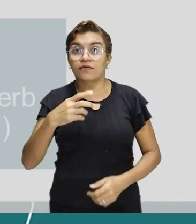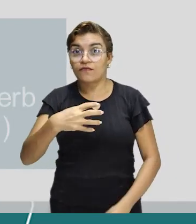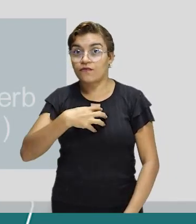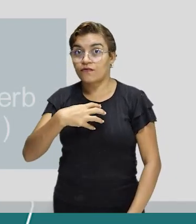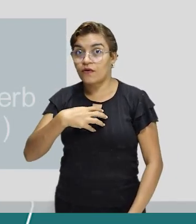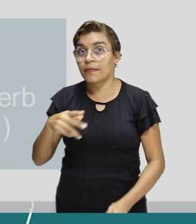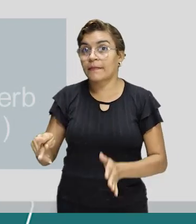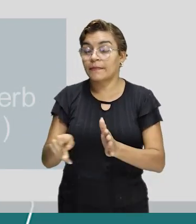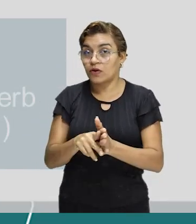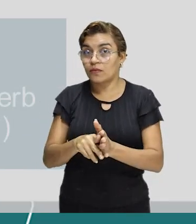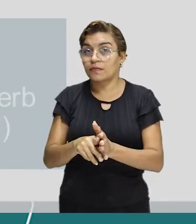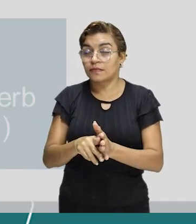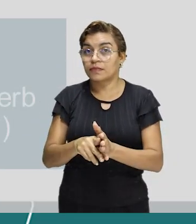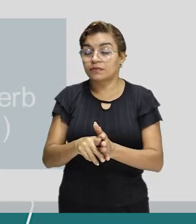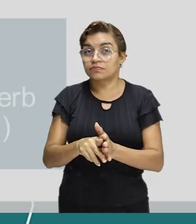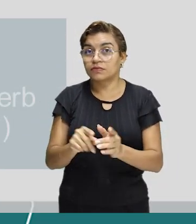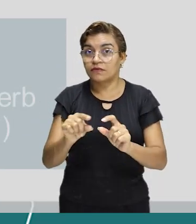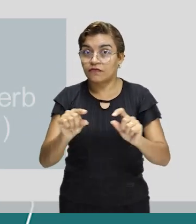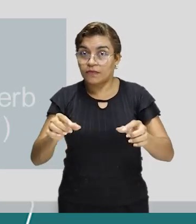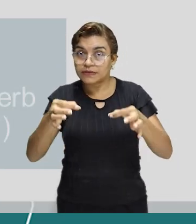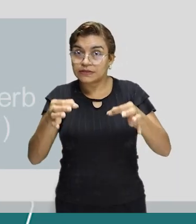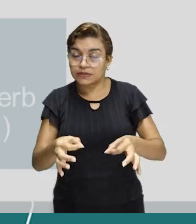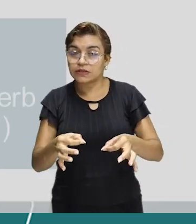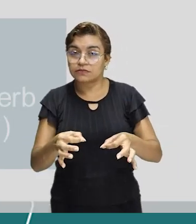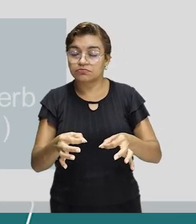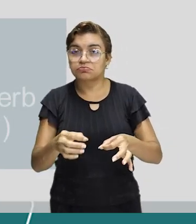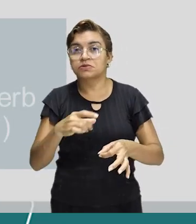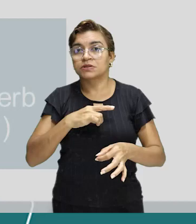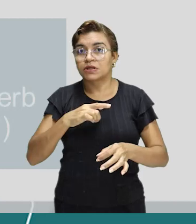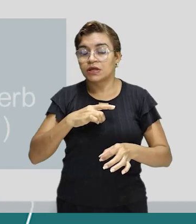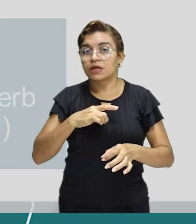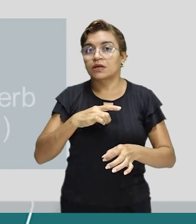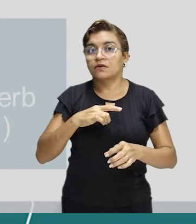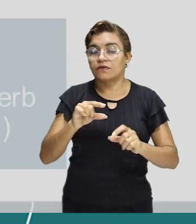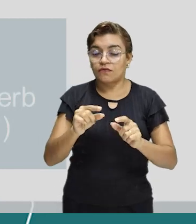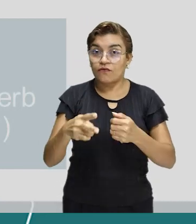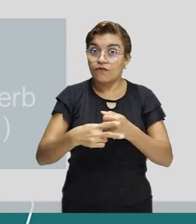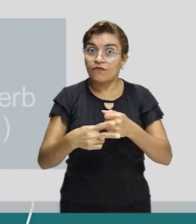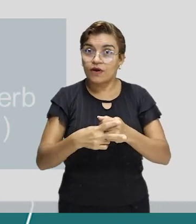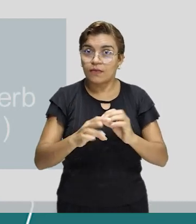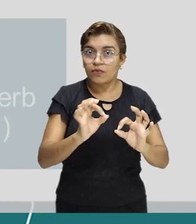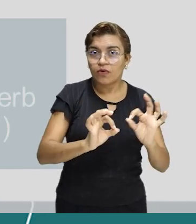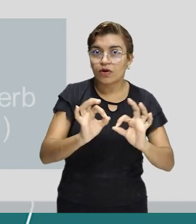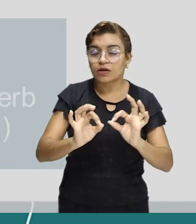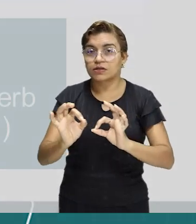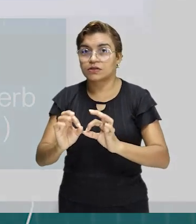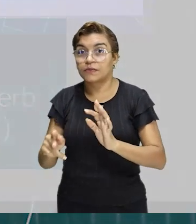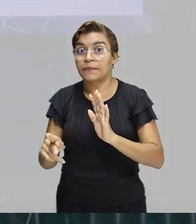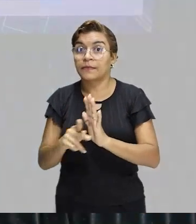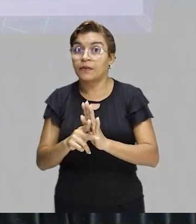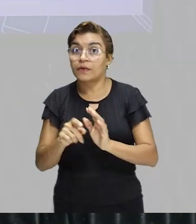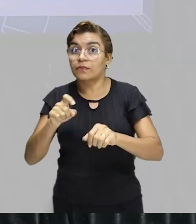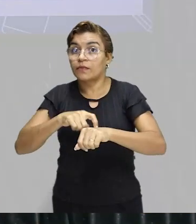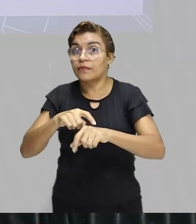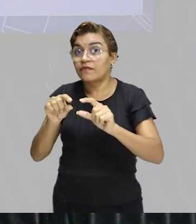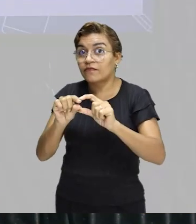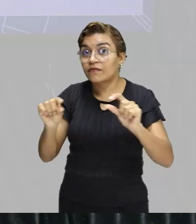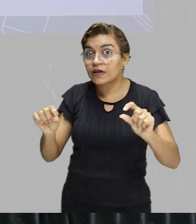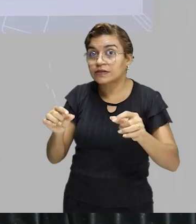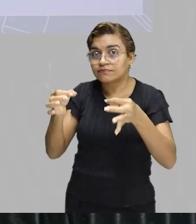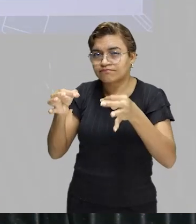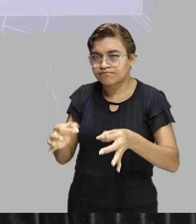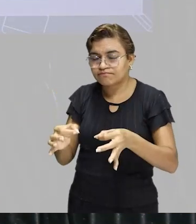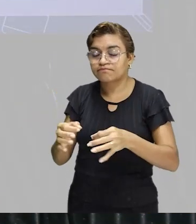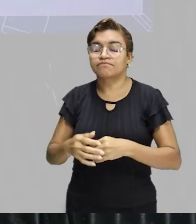própria na forma afirmativa. O verbo tem uma construção própria quando se fala de frases